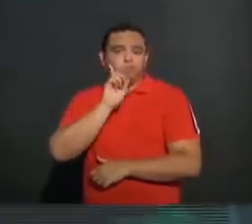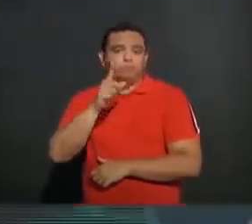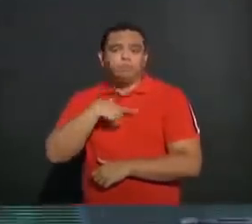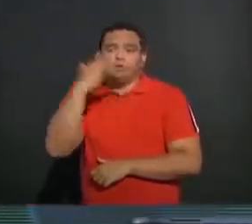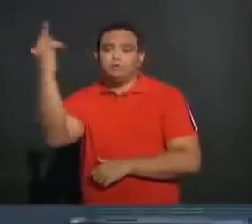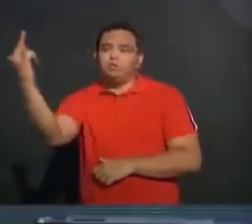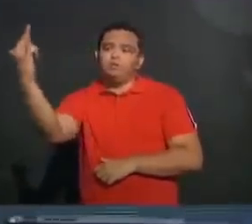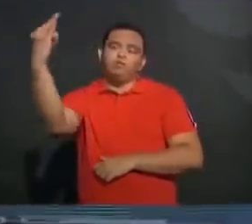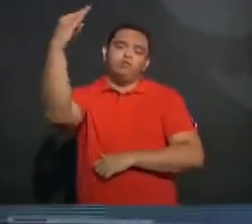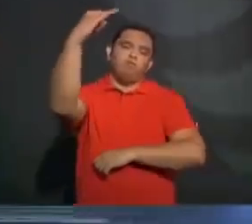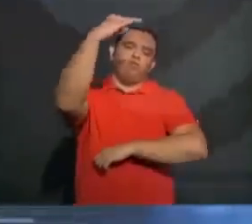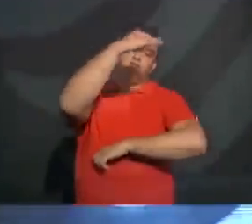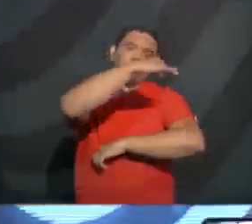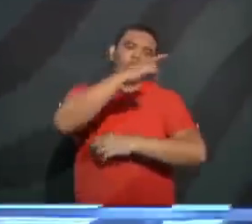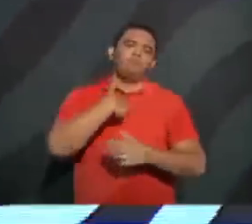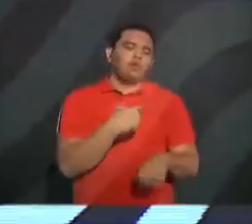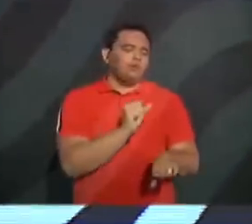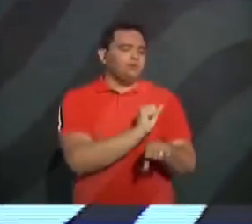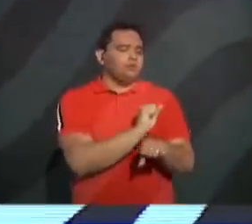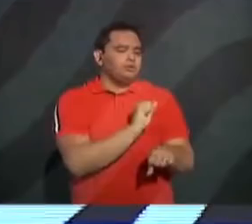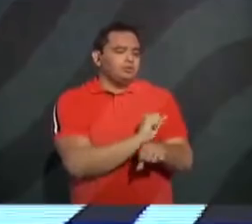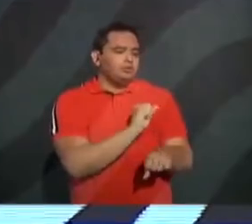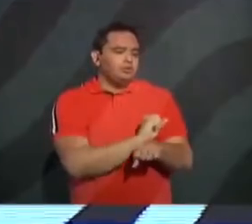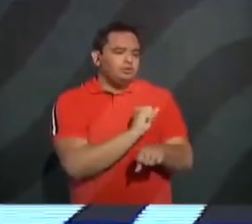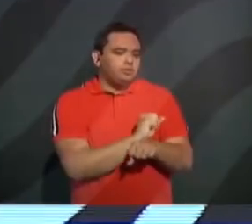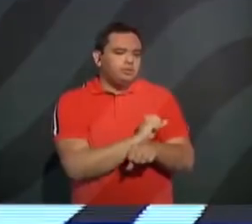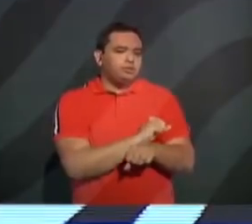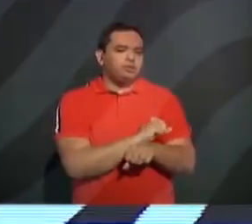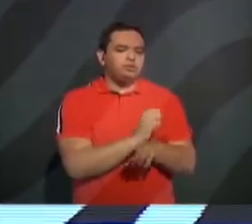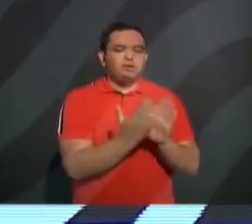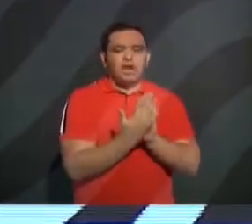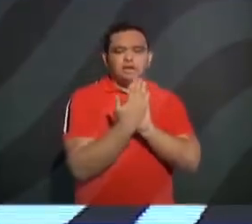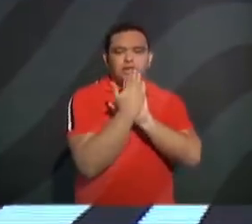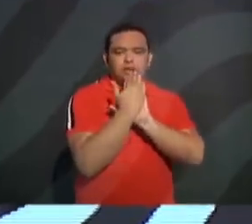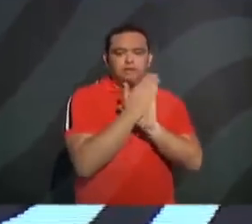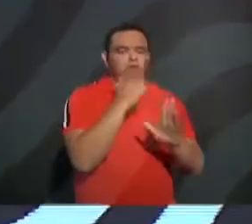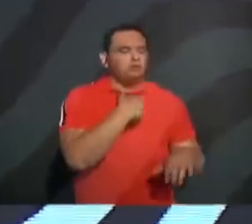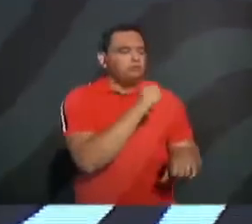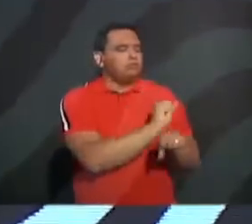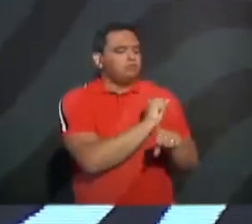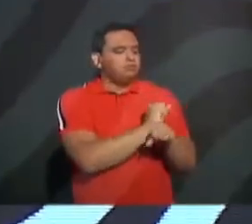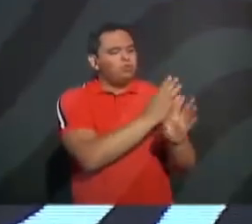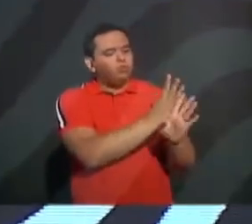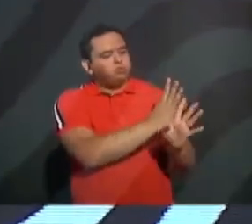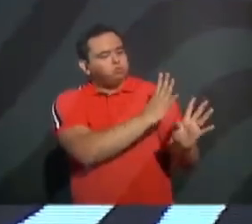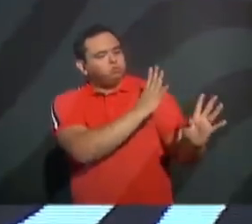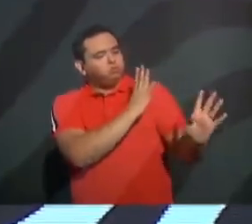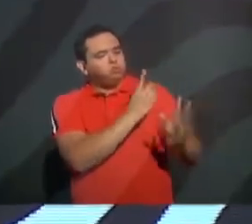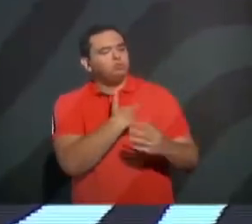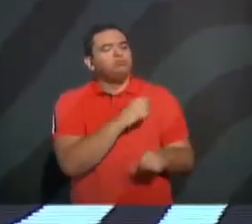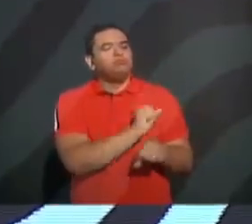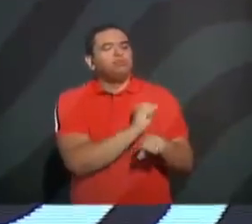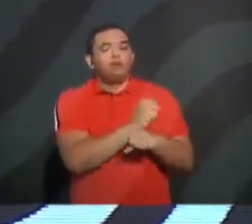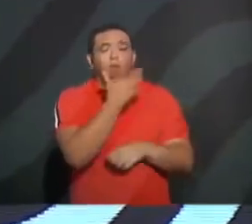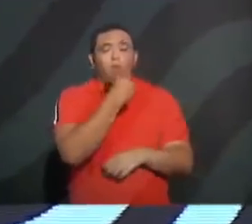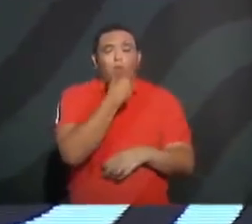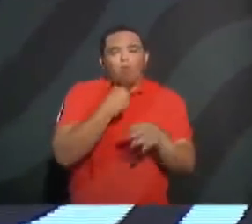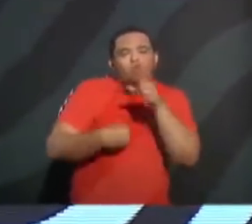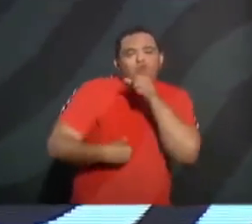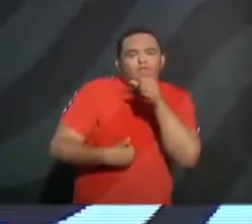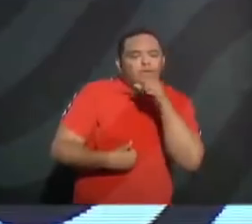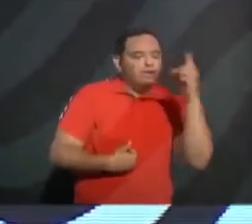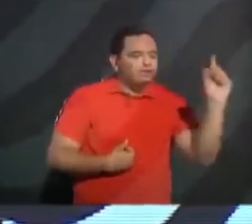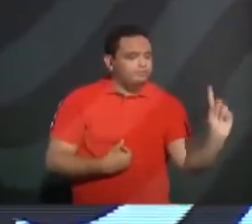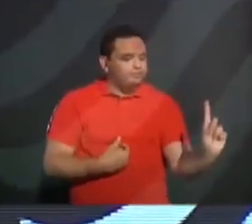de volta. Estou na fila do Burger King no aeroporto de Miami. Um senhor na minha frente, bem velho, com um